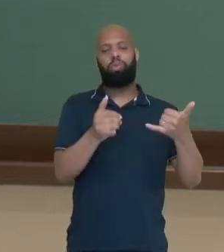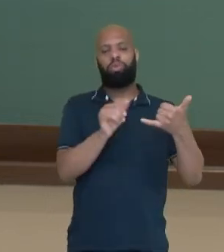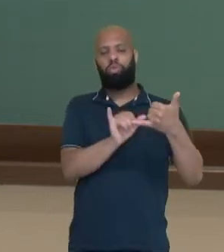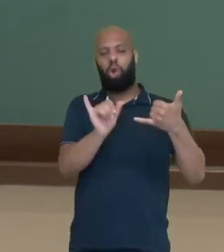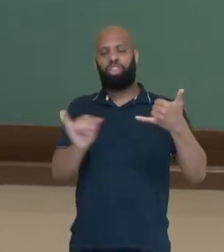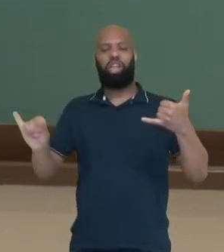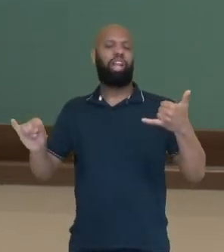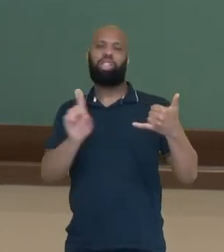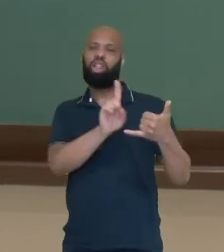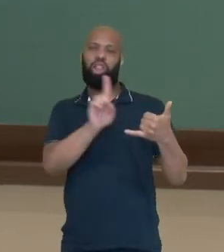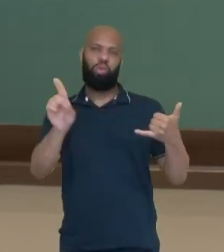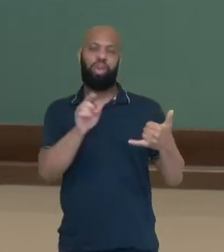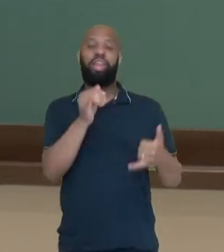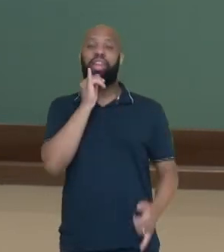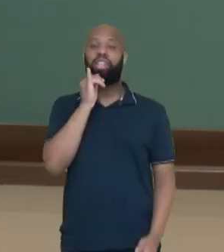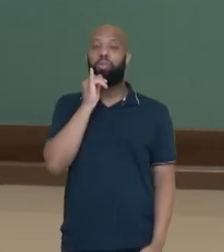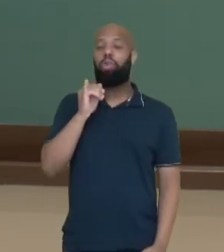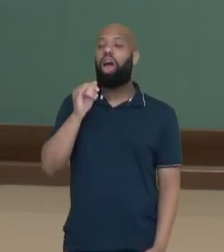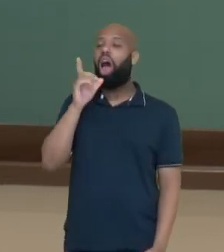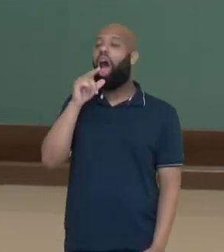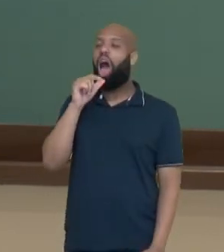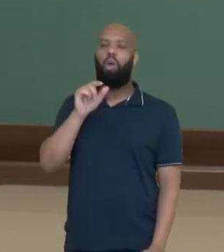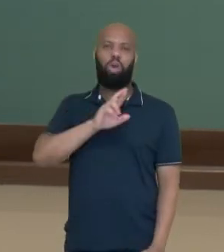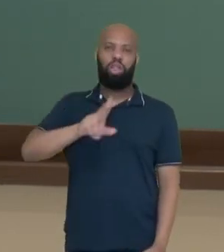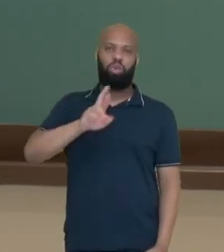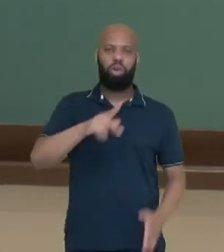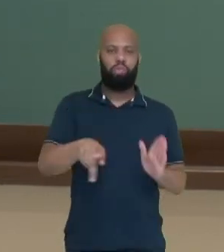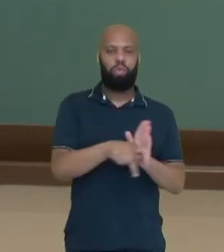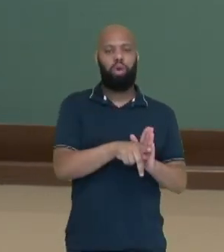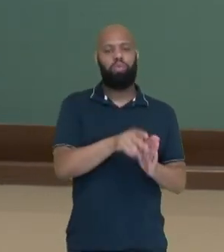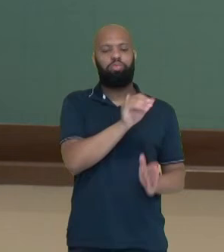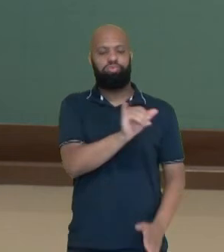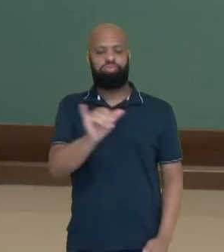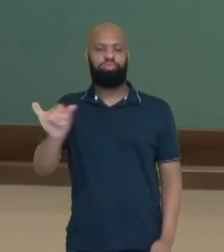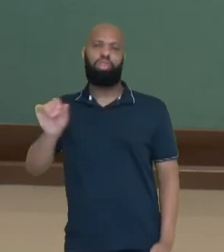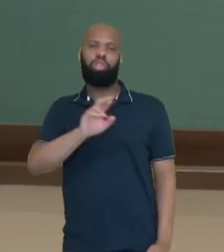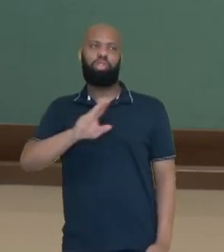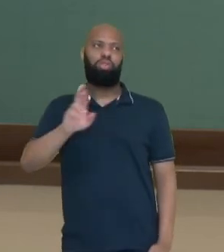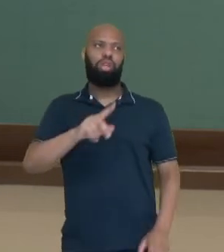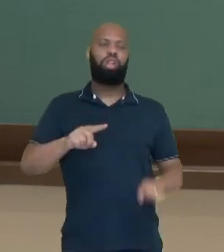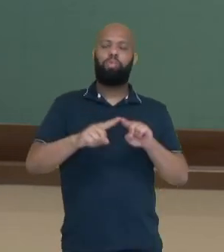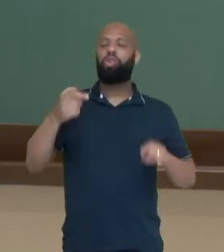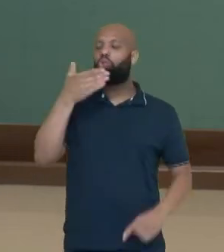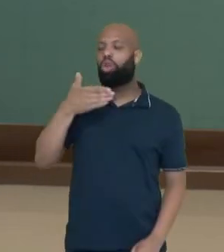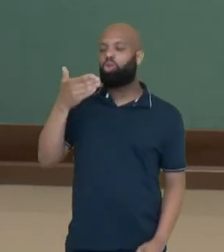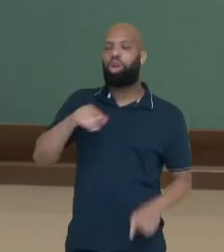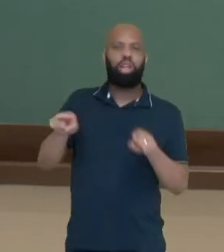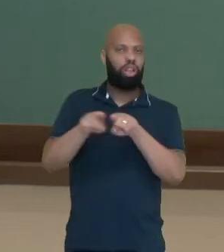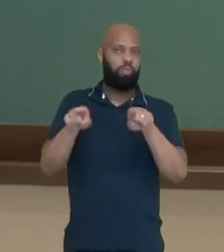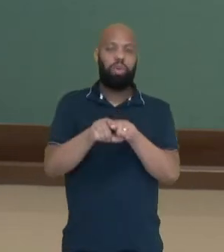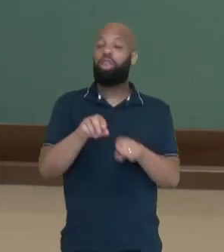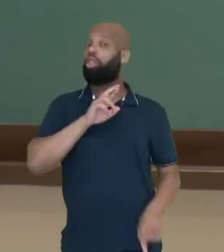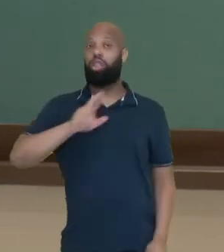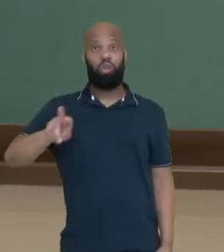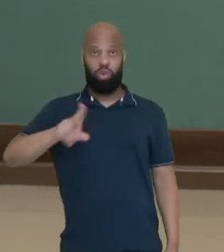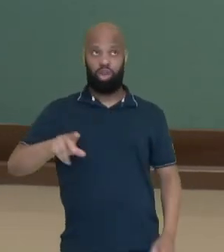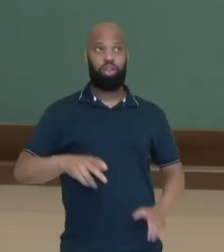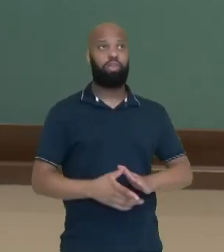gente observa isso, por exemplo, a água não é um condutor de corrente elétrica, o açúcar também não.